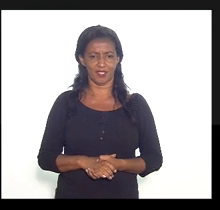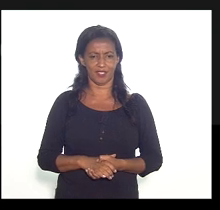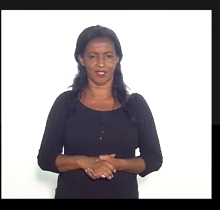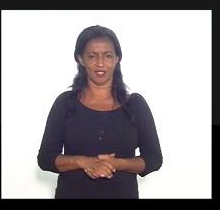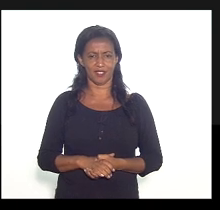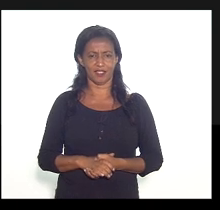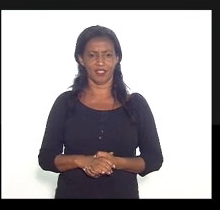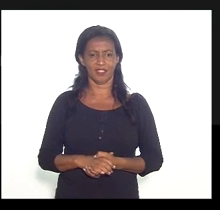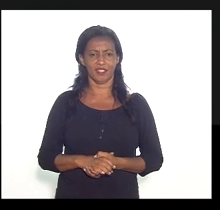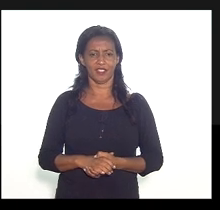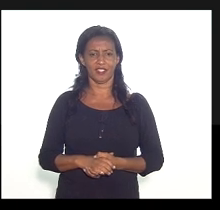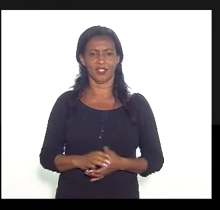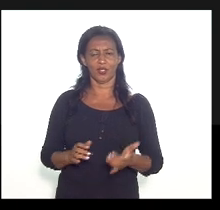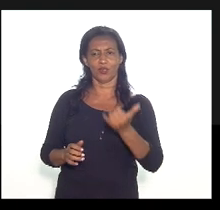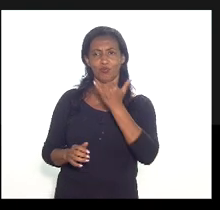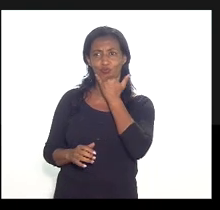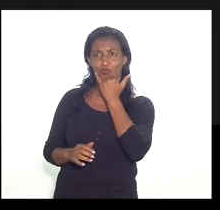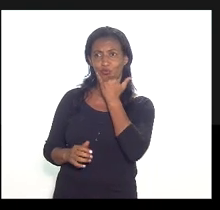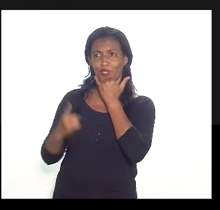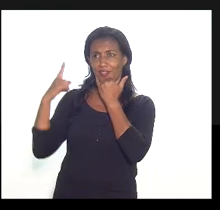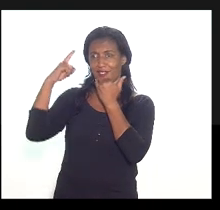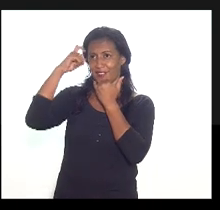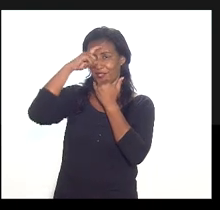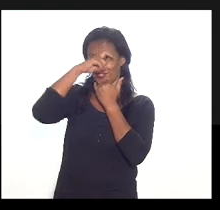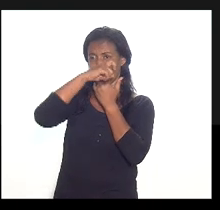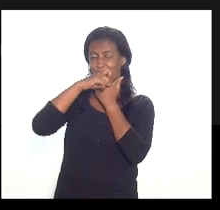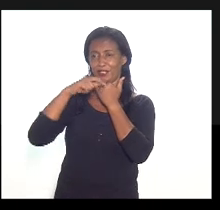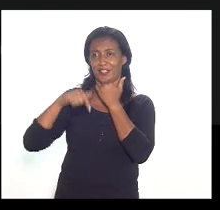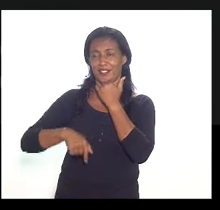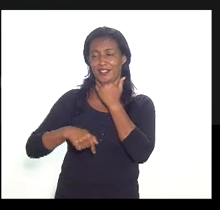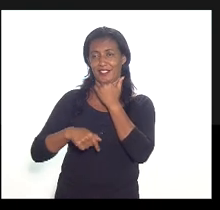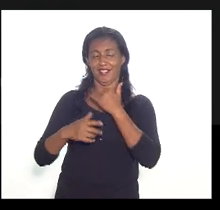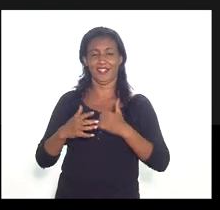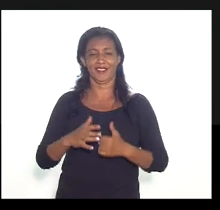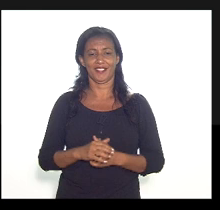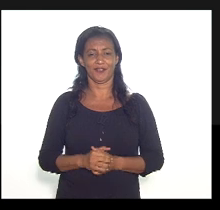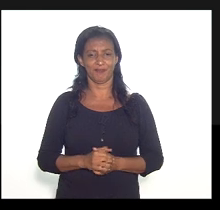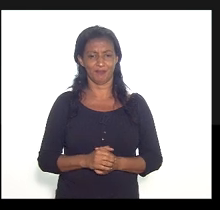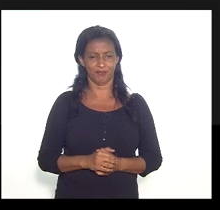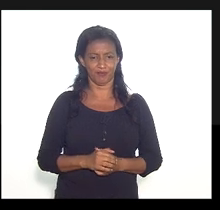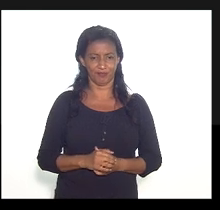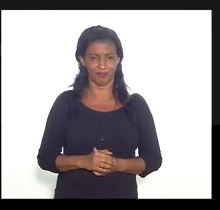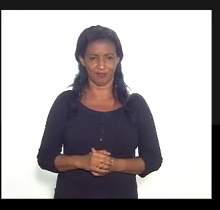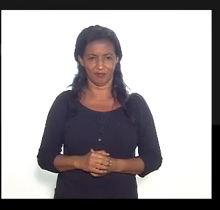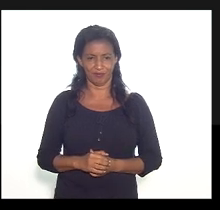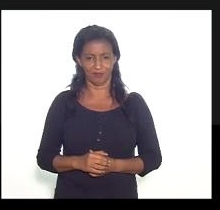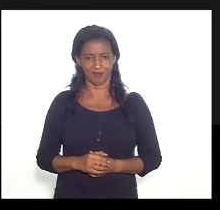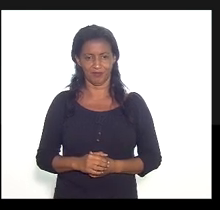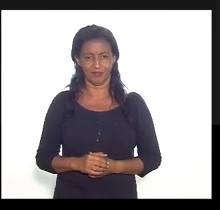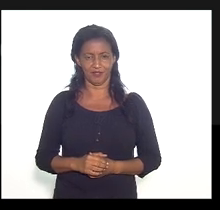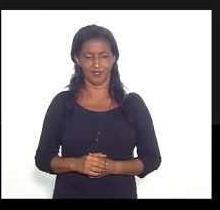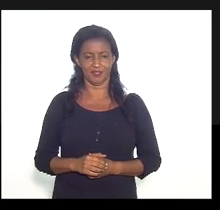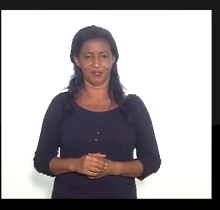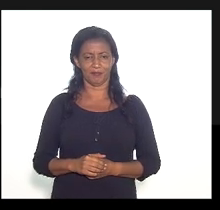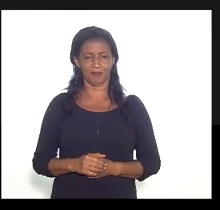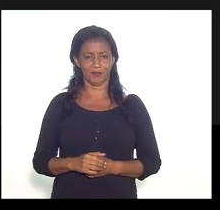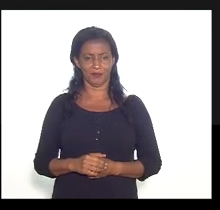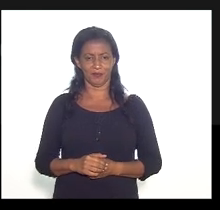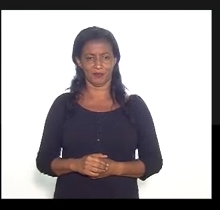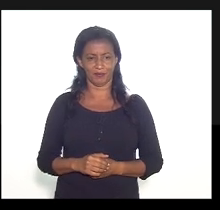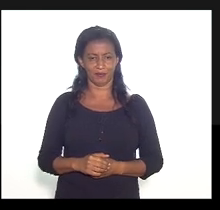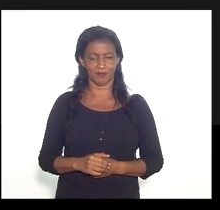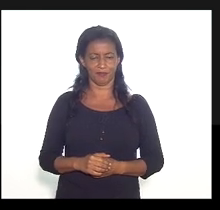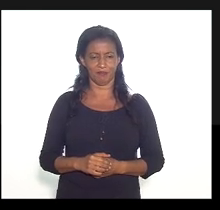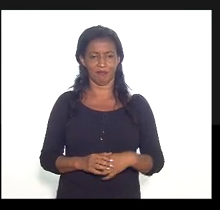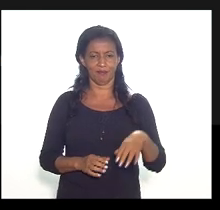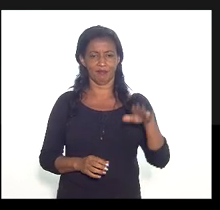com uma dificuldade muito grande aqui. Espera aí só um pouquinho, deputado Leomar. Está vindo já falar. Só um minutinho.